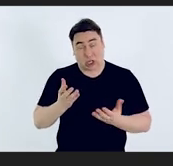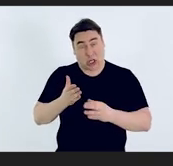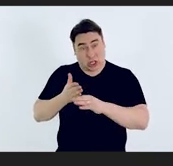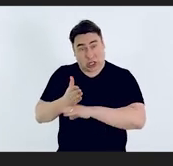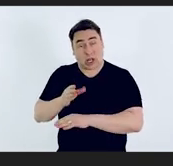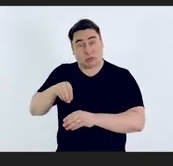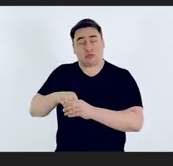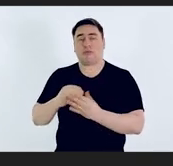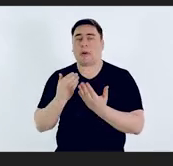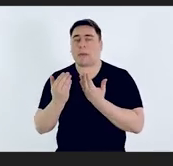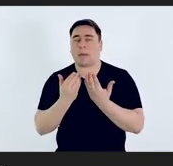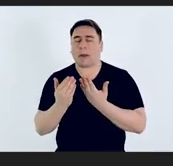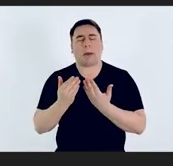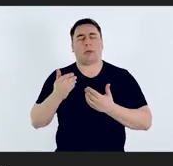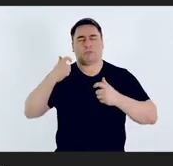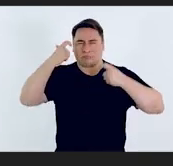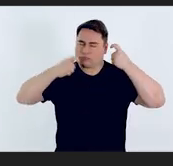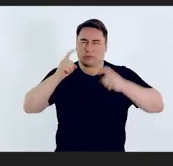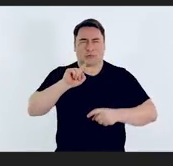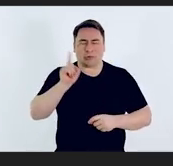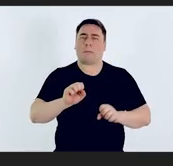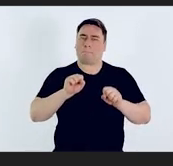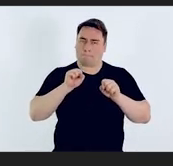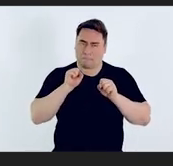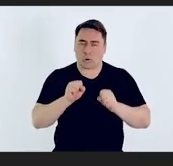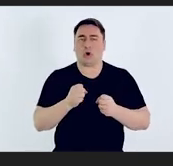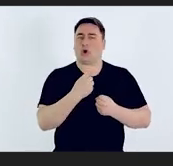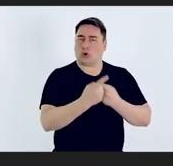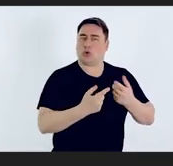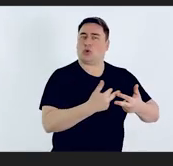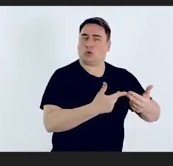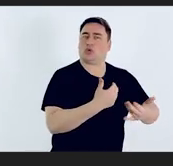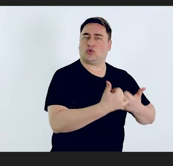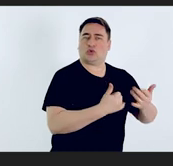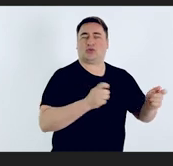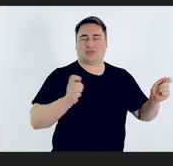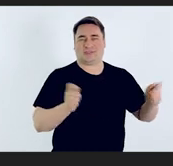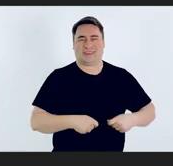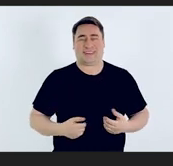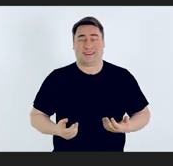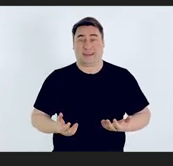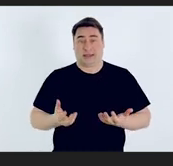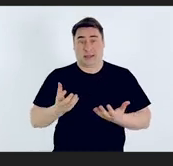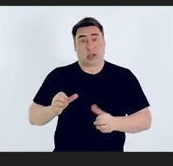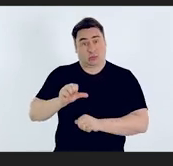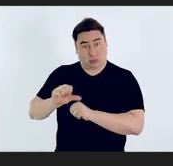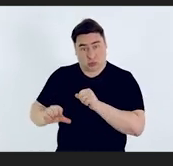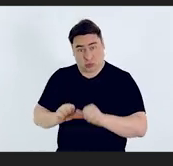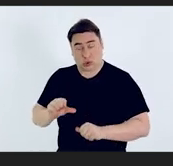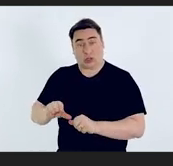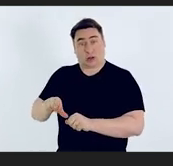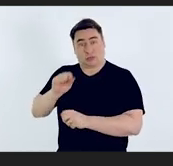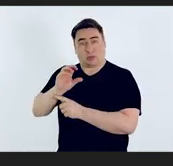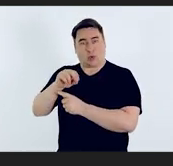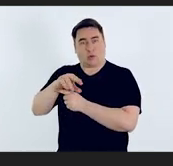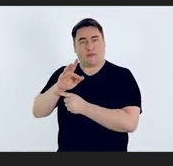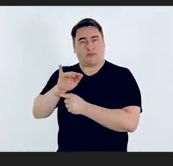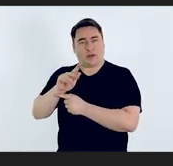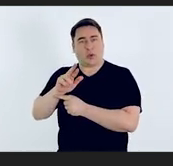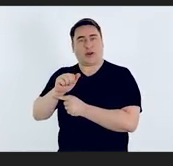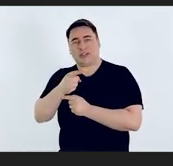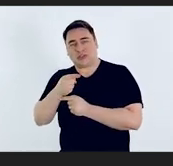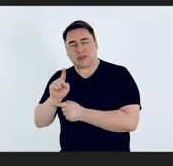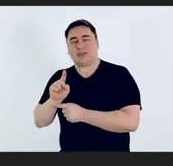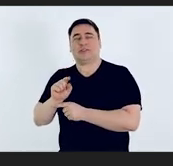chat dentro do jogo, não se preocupe. Alguns jogos também têm essa opção. Você só precisará ajustar as configurações do console e do